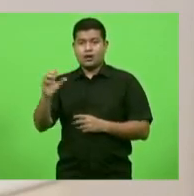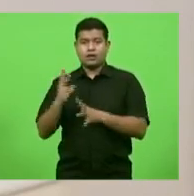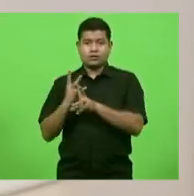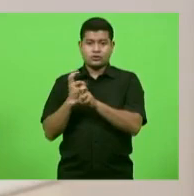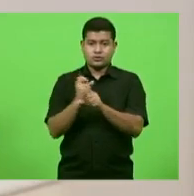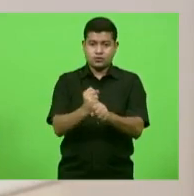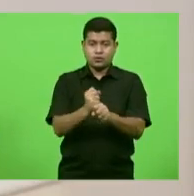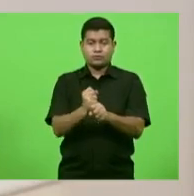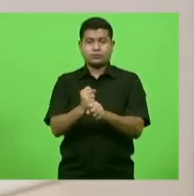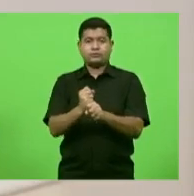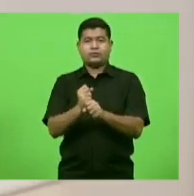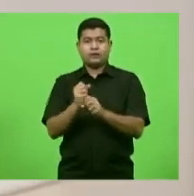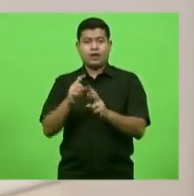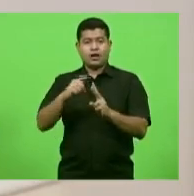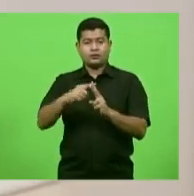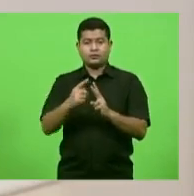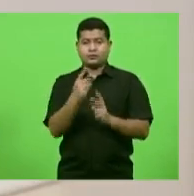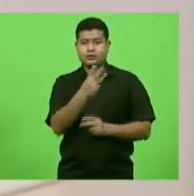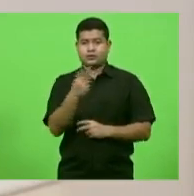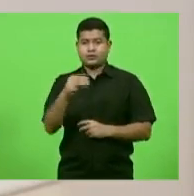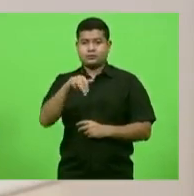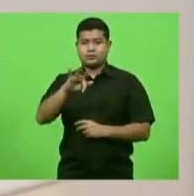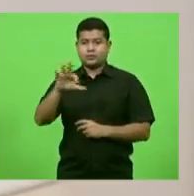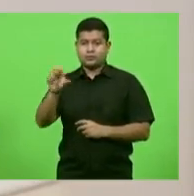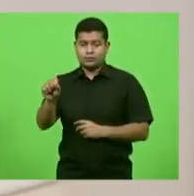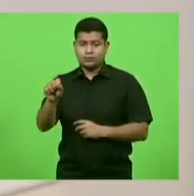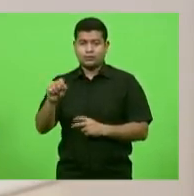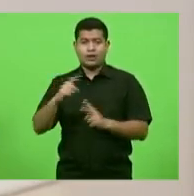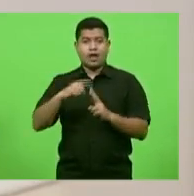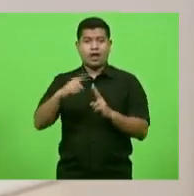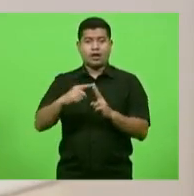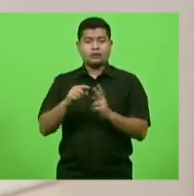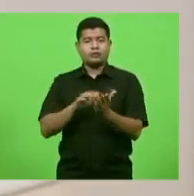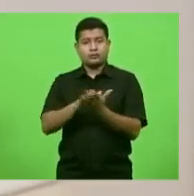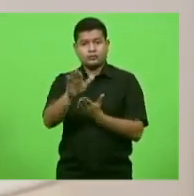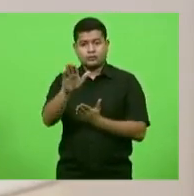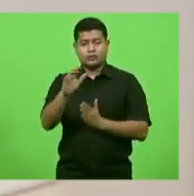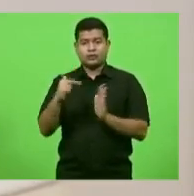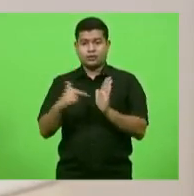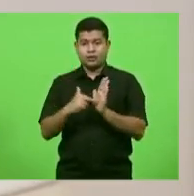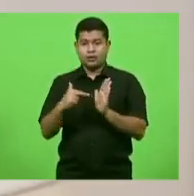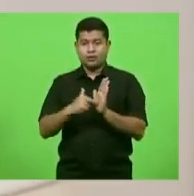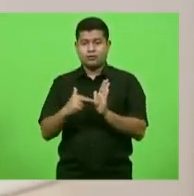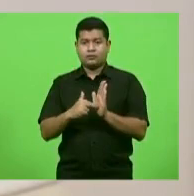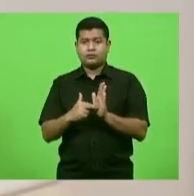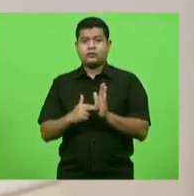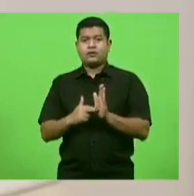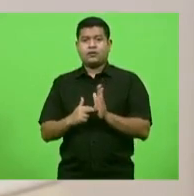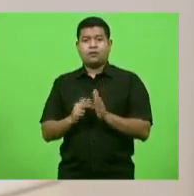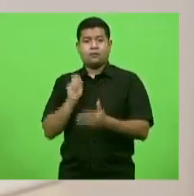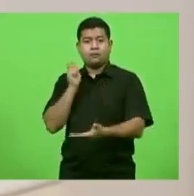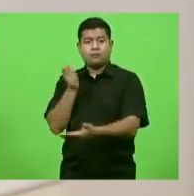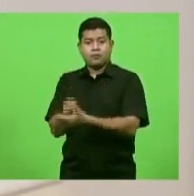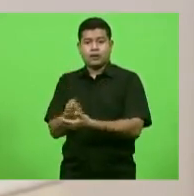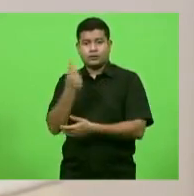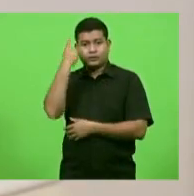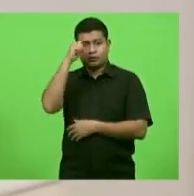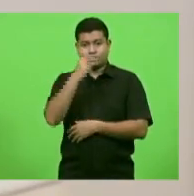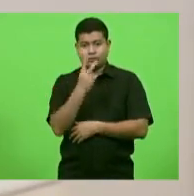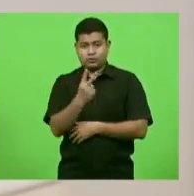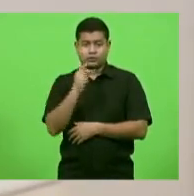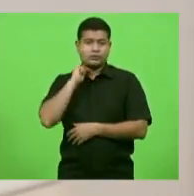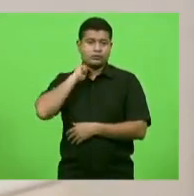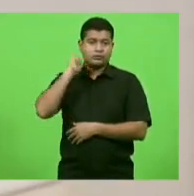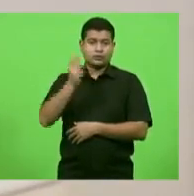R$ 33 milhões da negociação. Ambas as notas de empenho foram liquidadas em 2 de abril de 2020, antes